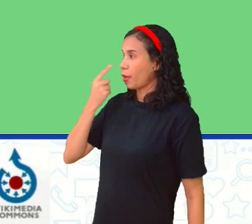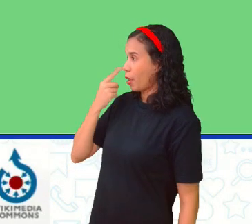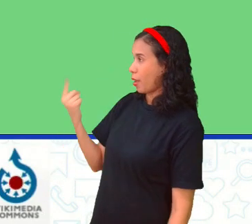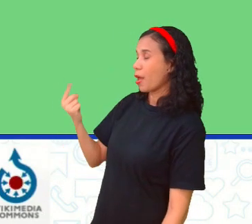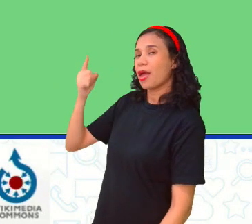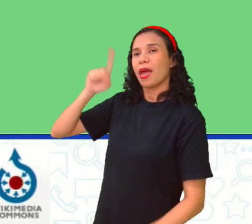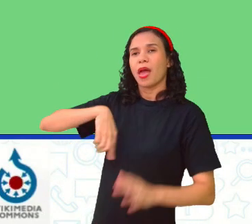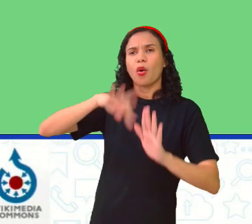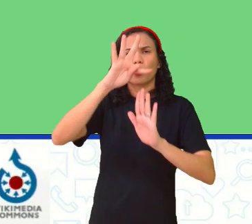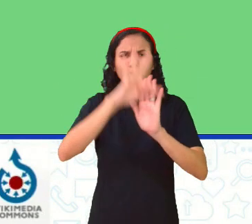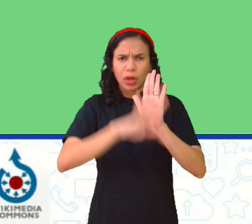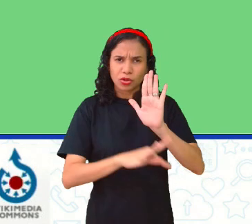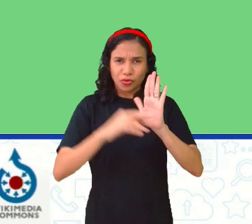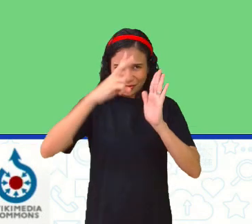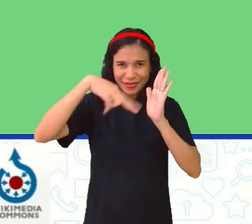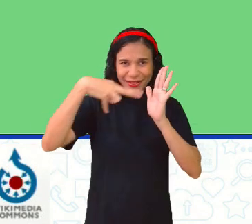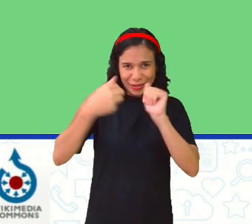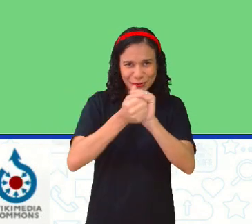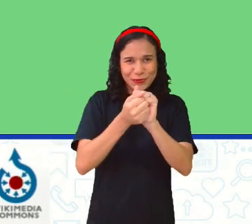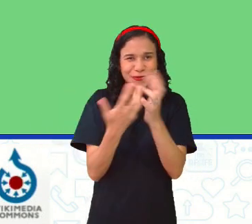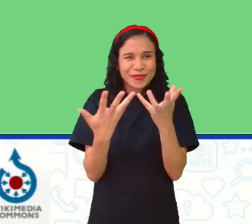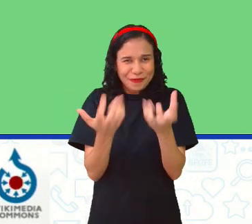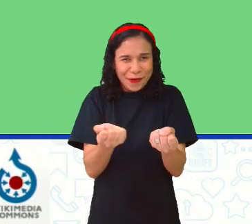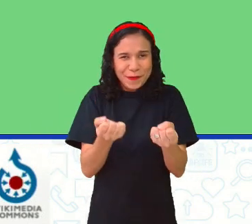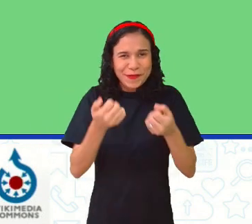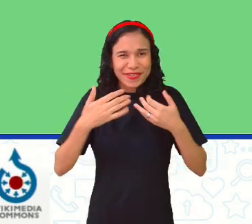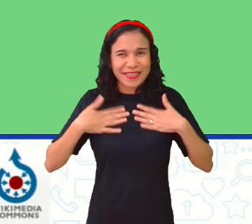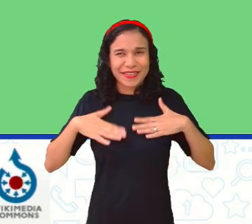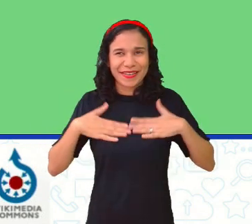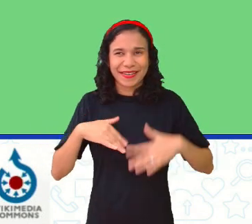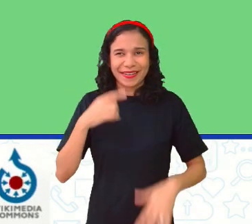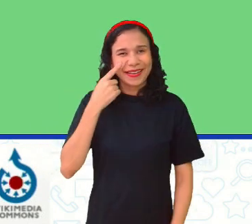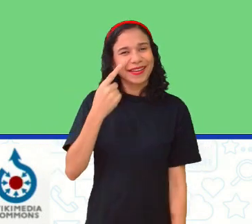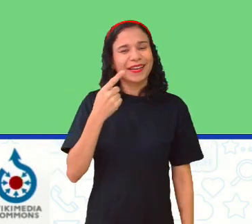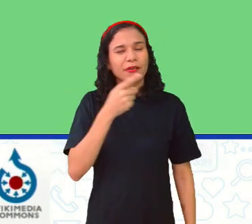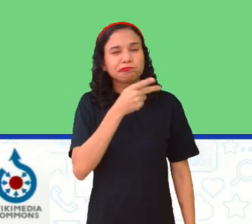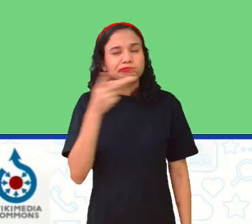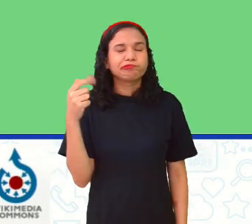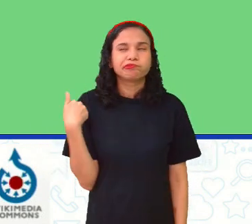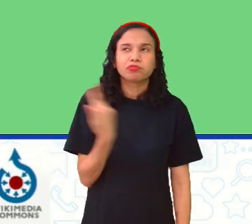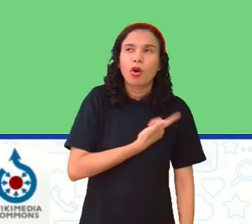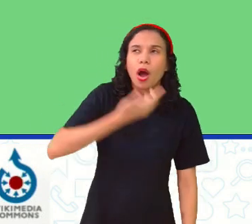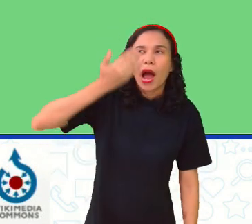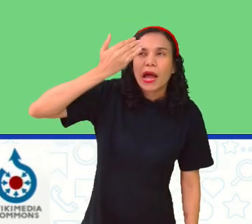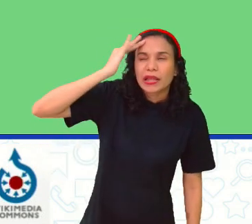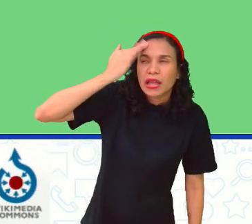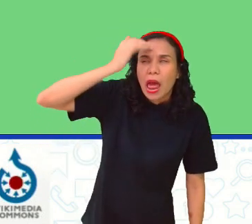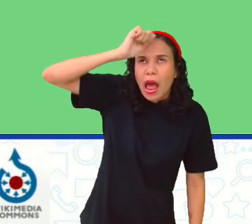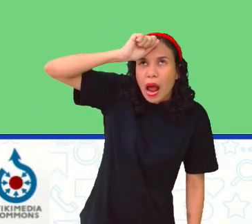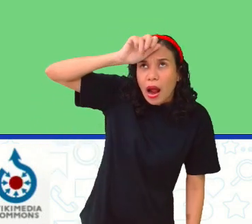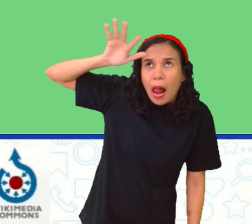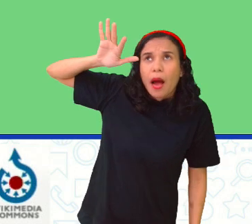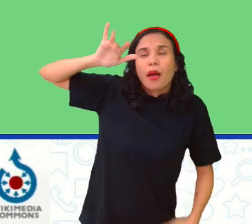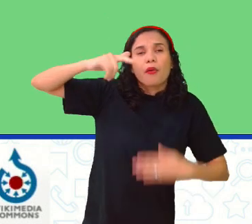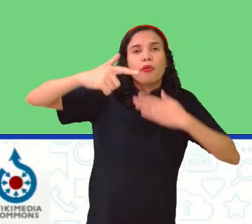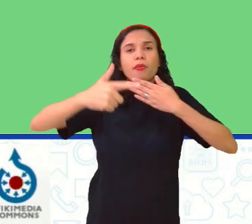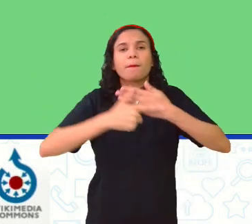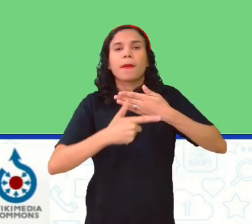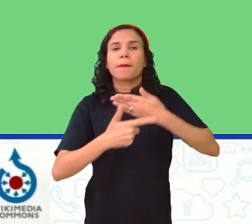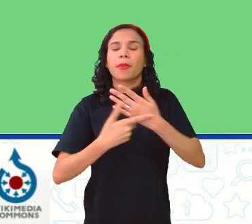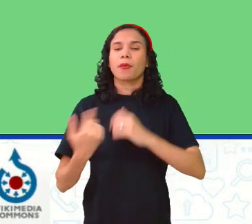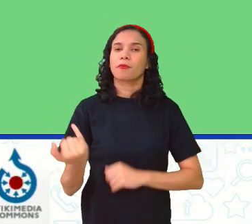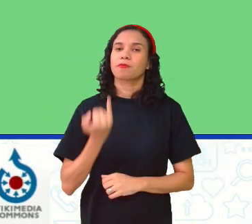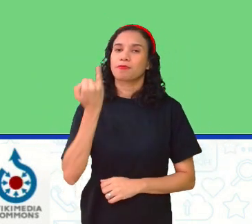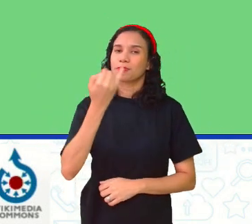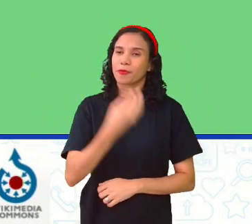dá para vocês lerem comigo. Vamos ler bem devagarinho para que a gente possa entender realmente a sua importância